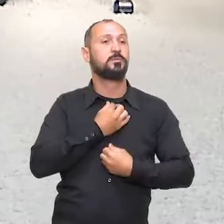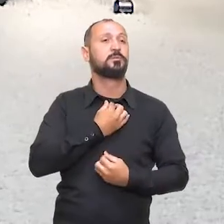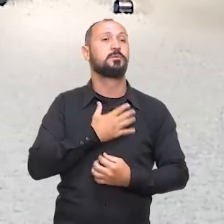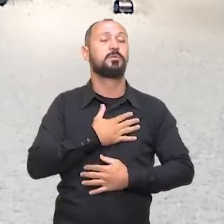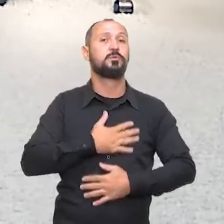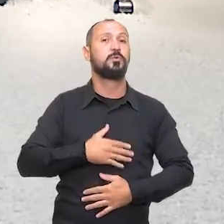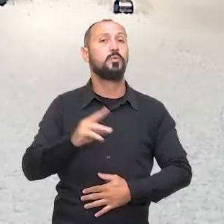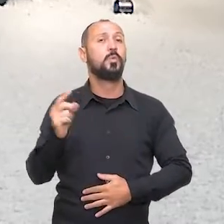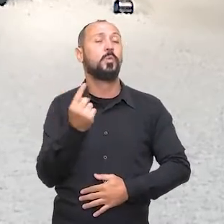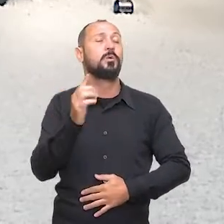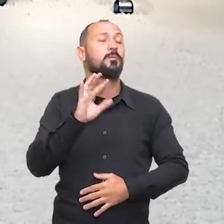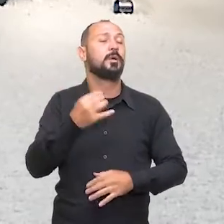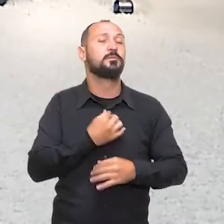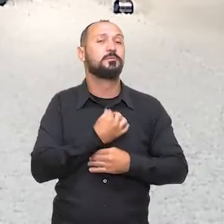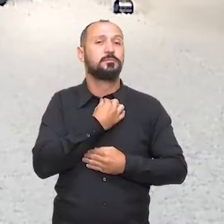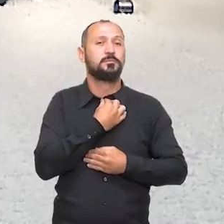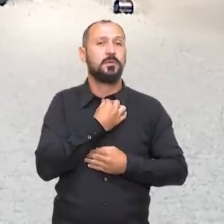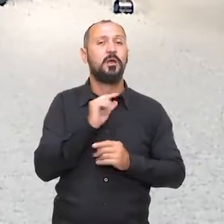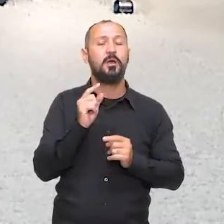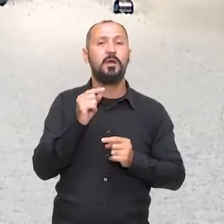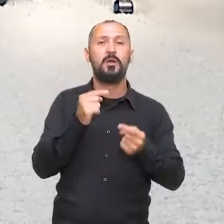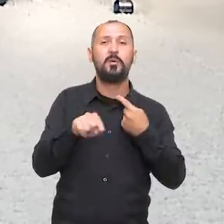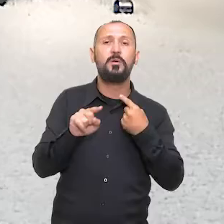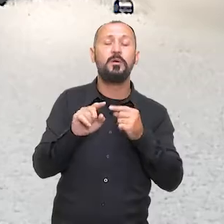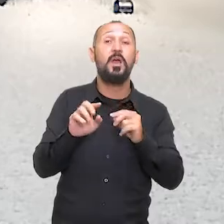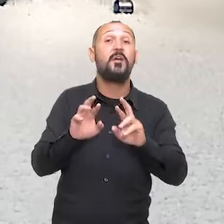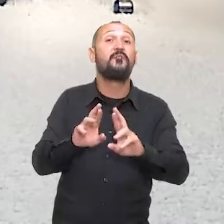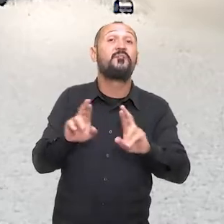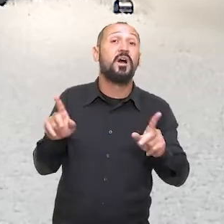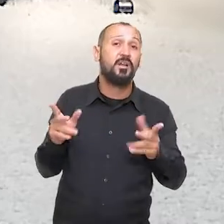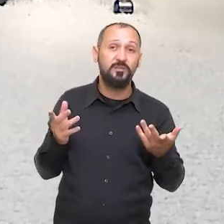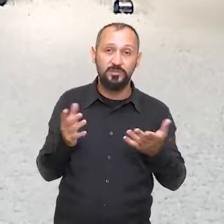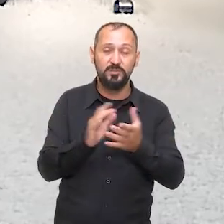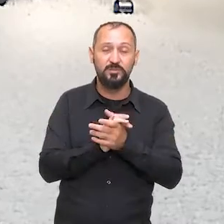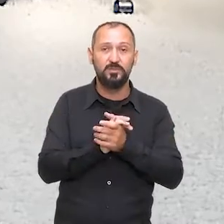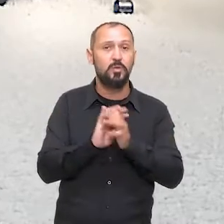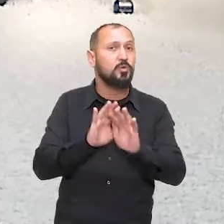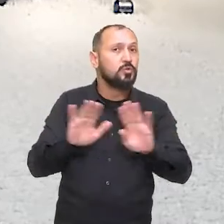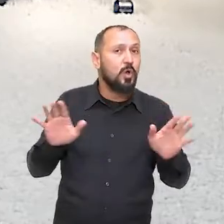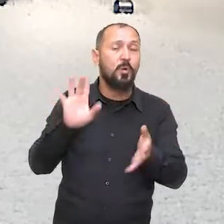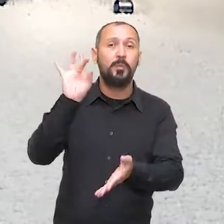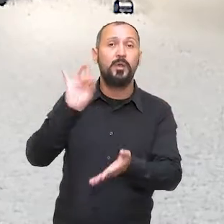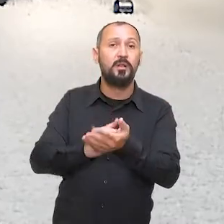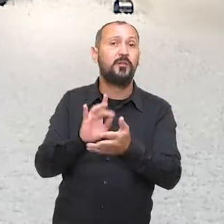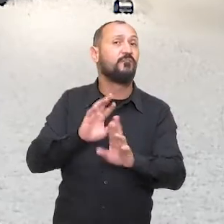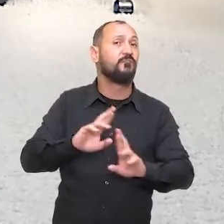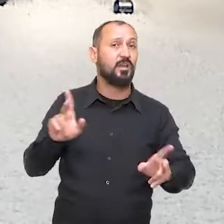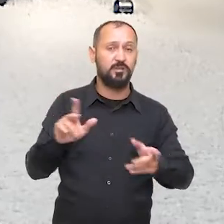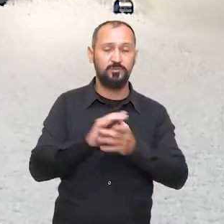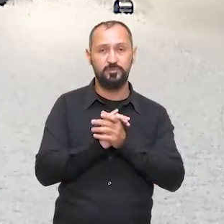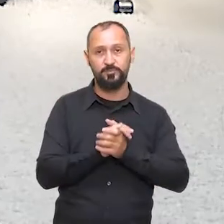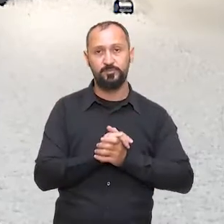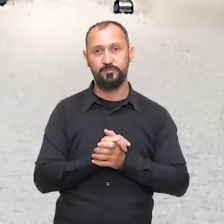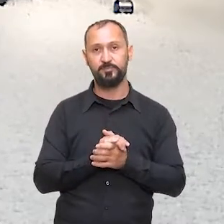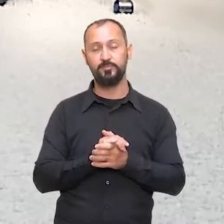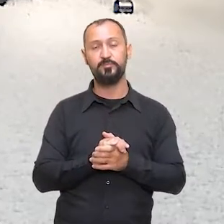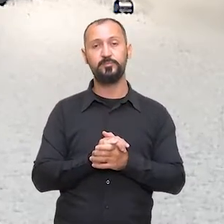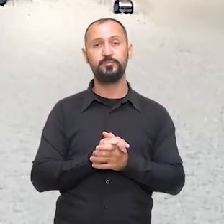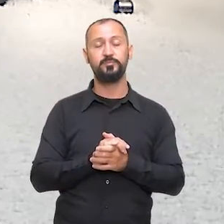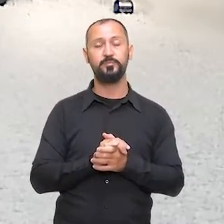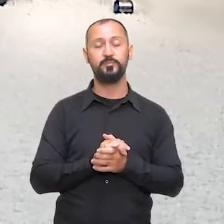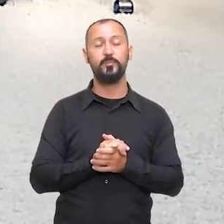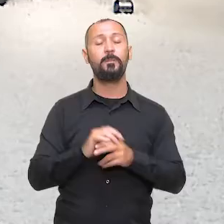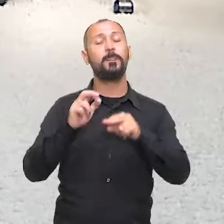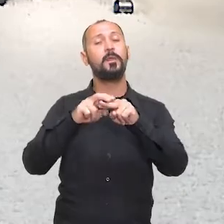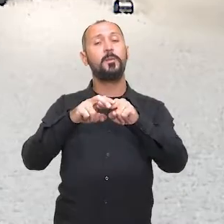colocar, no máximo pensar na gravata. É injusto? Não, é diferente. É só isso, é uma realidade diferente. Então,